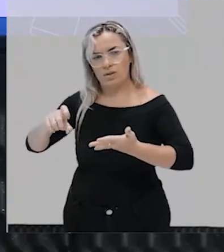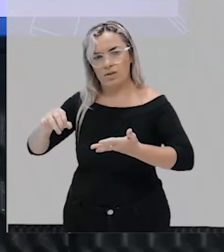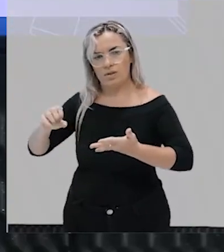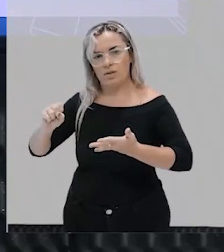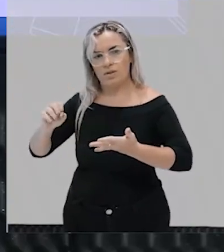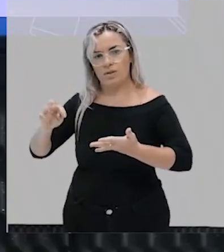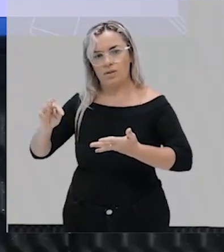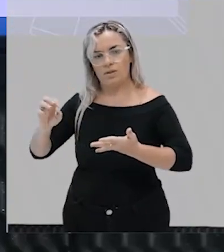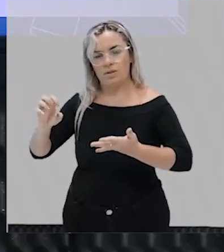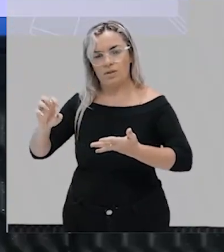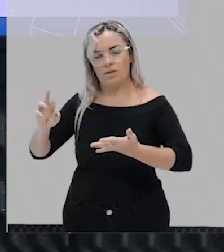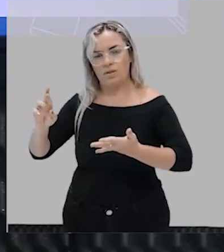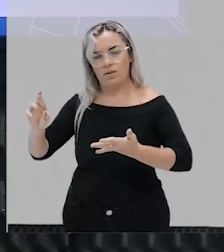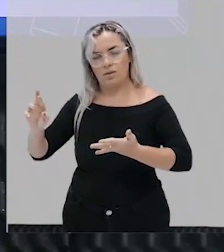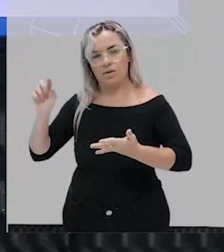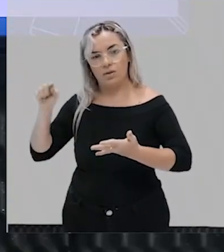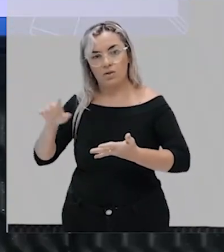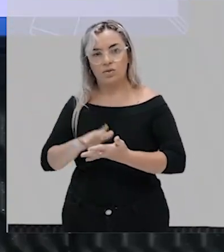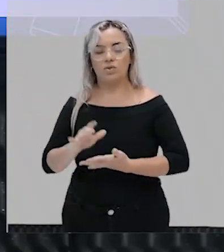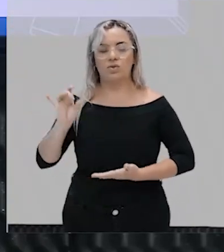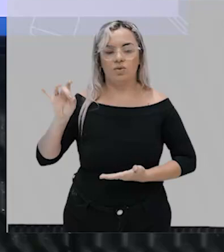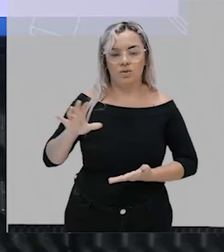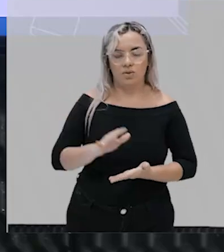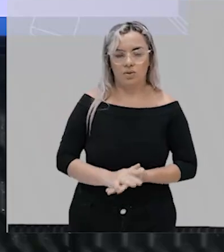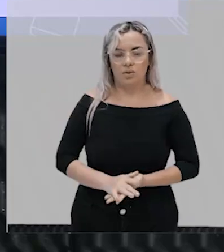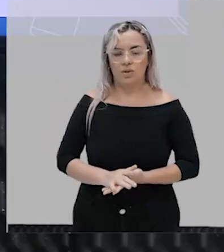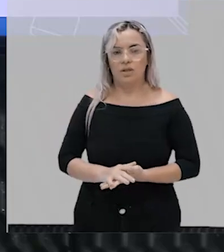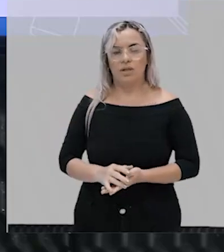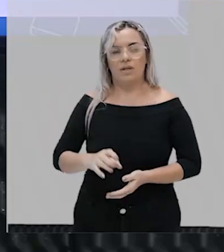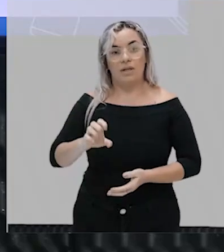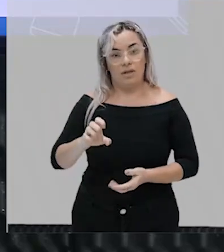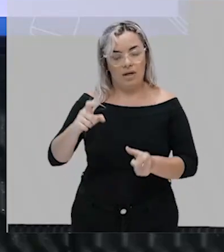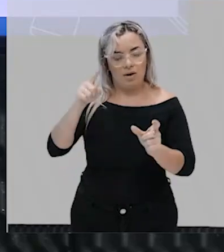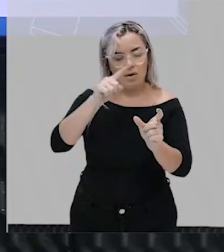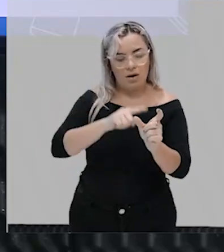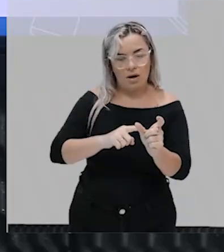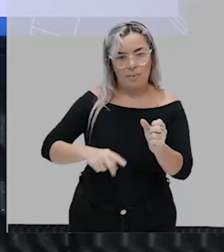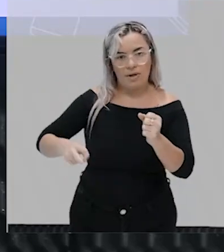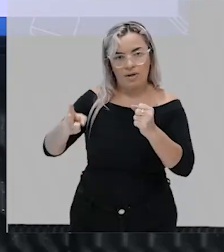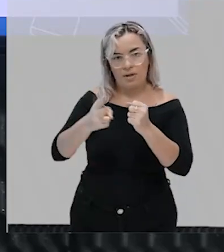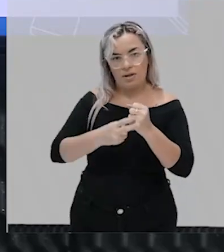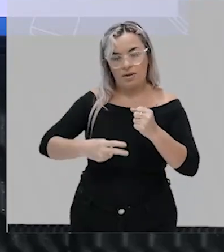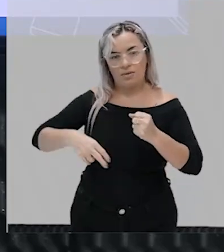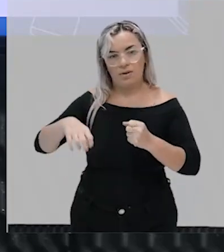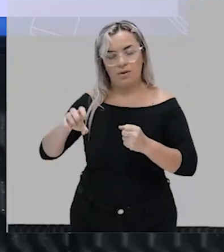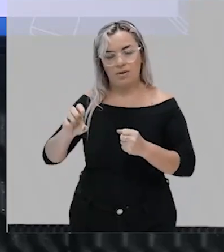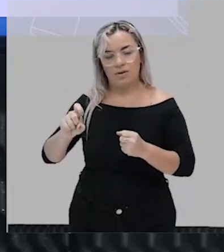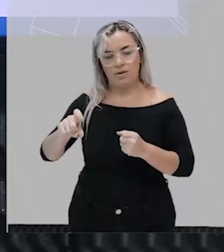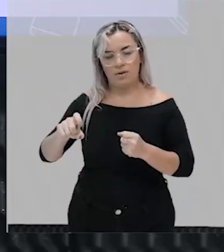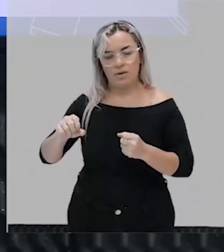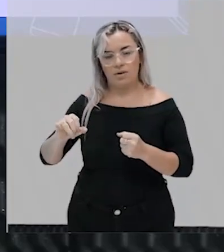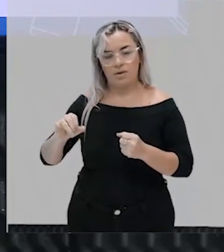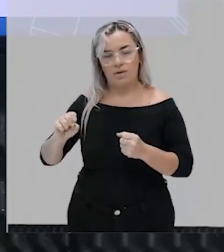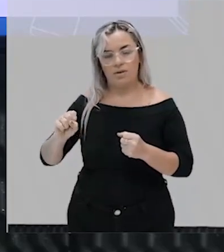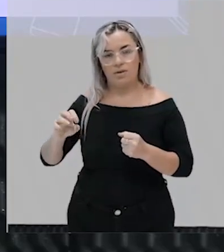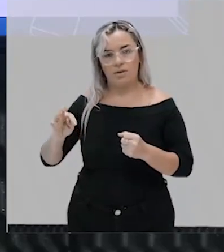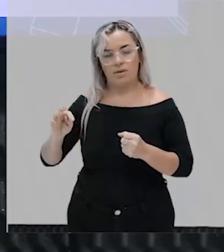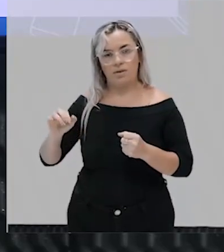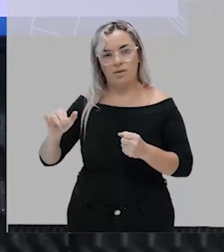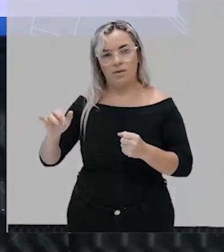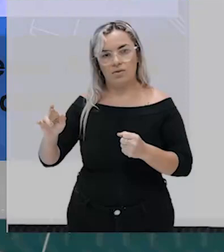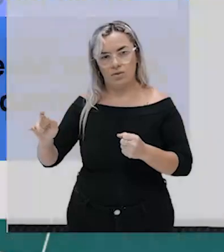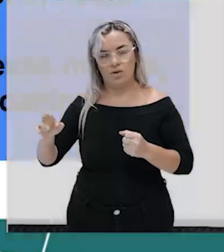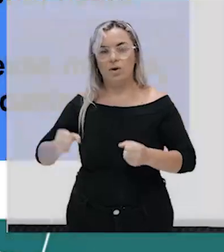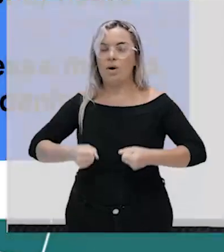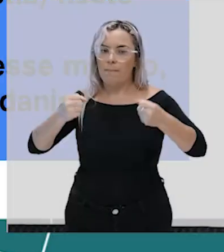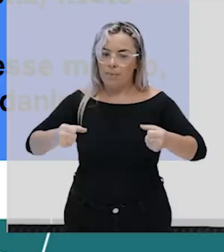haver no sentido de existir. Mas o verbo existir pode flexionar, certo? Próxima questão.